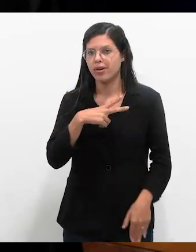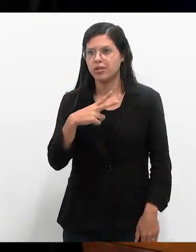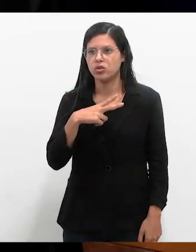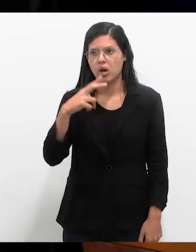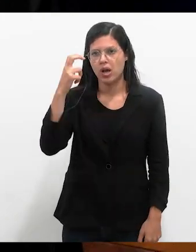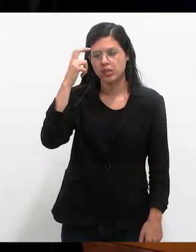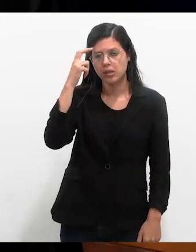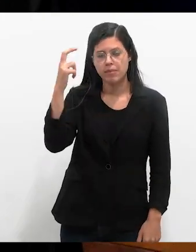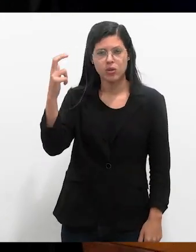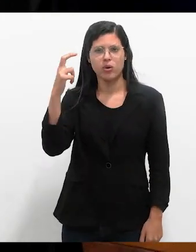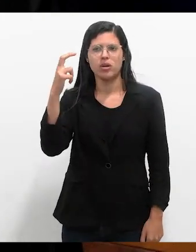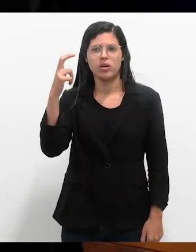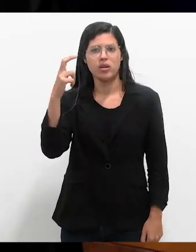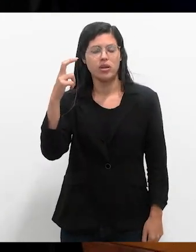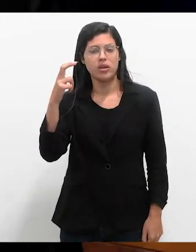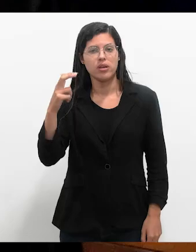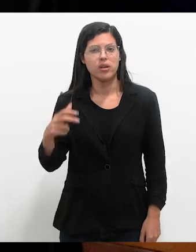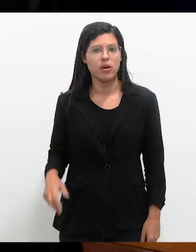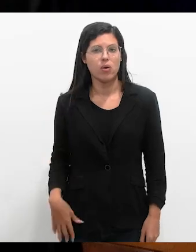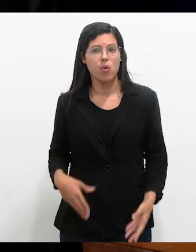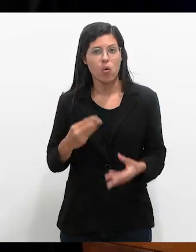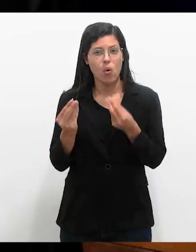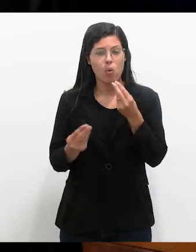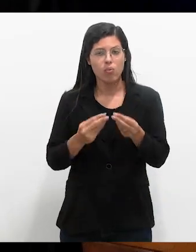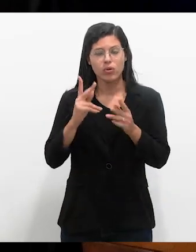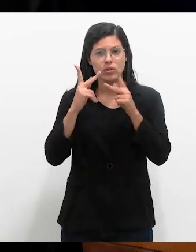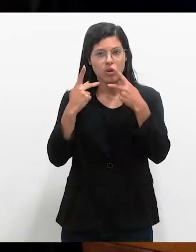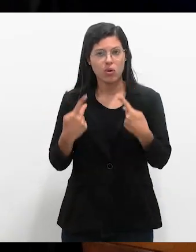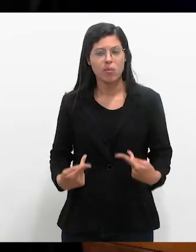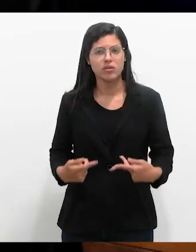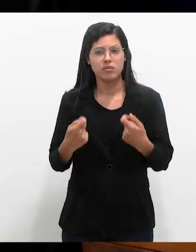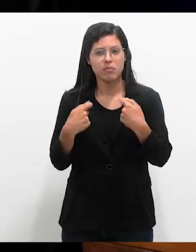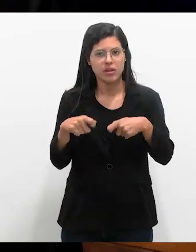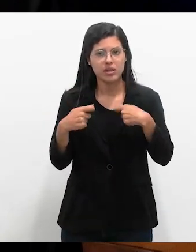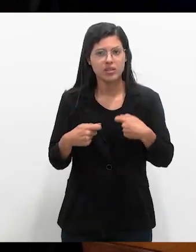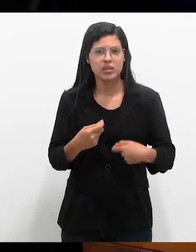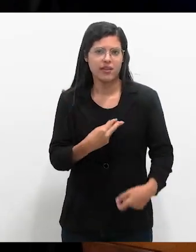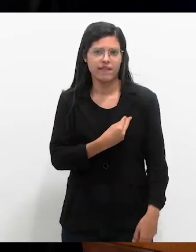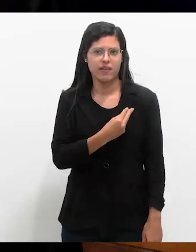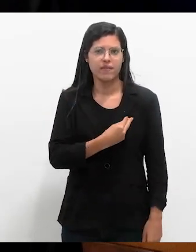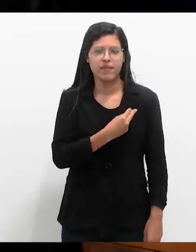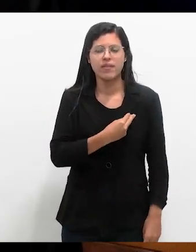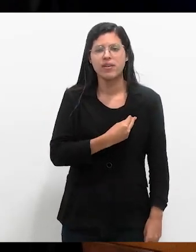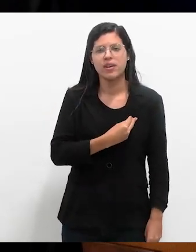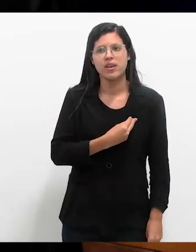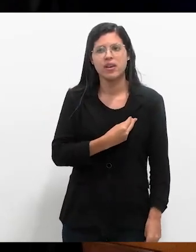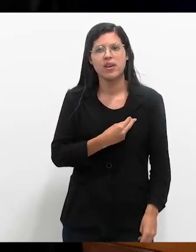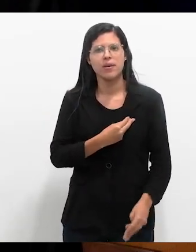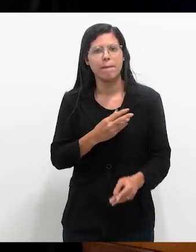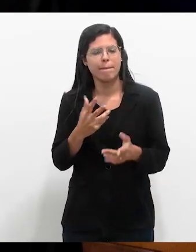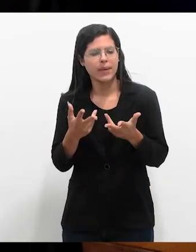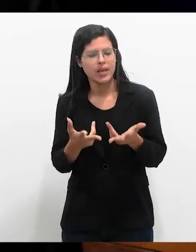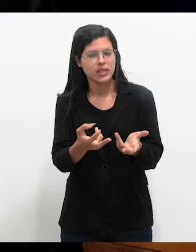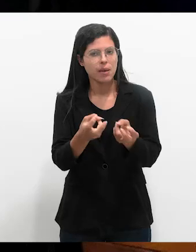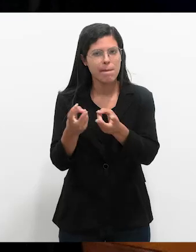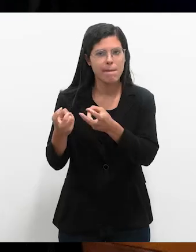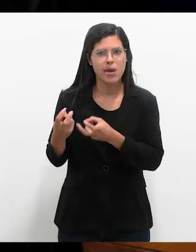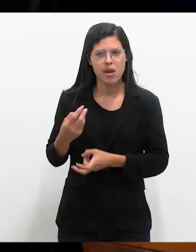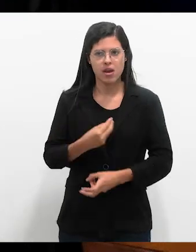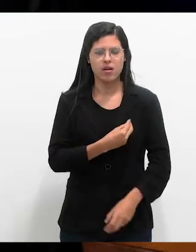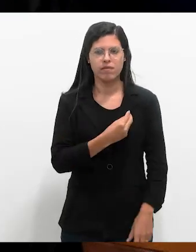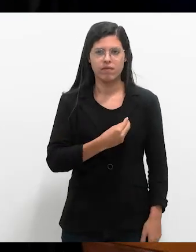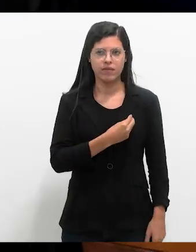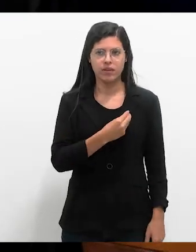sabedoria do motivo, da forma com que o ser humano deveria tratar a vida, da forma como deveria enxergar a vida, da